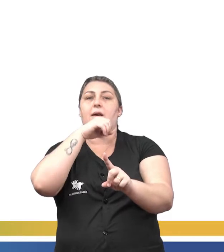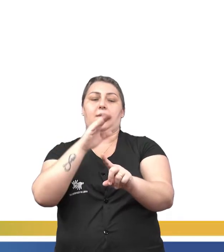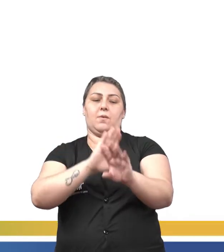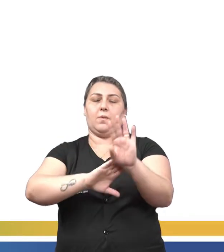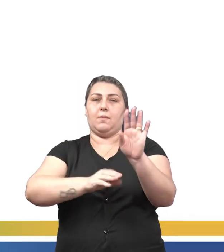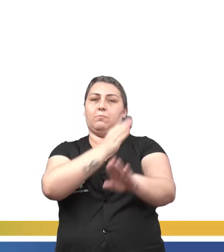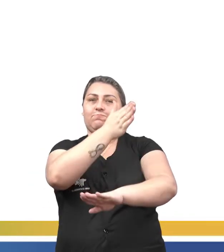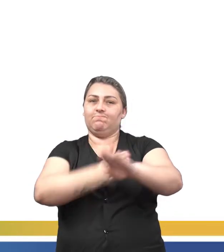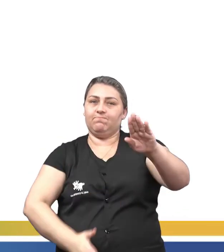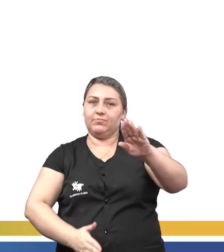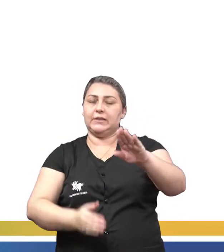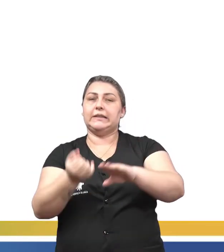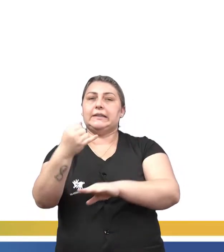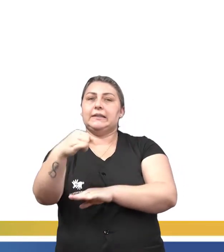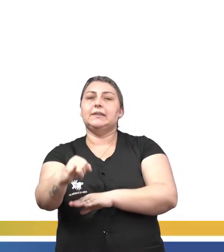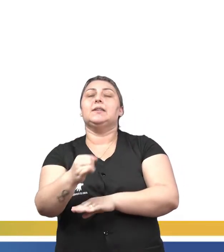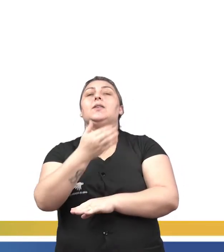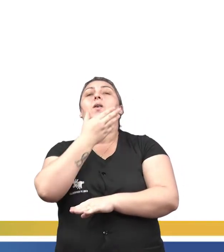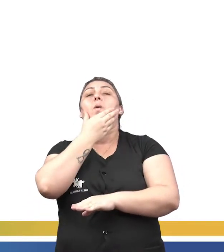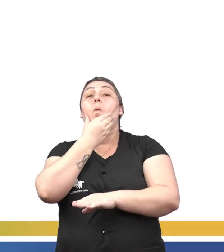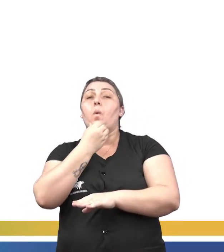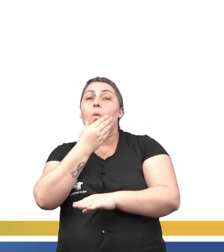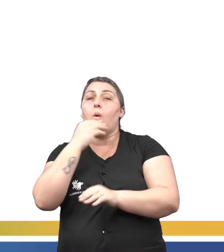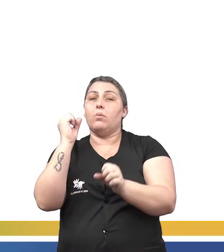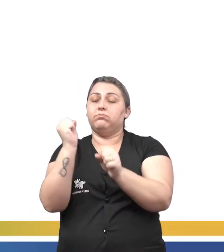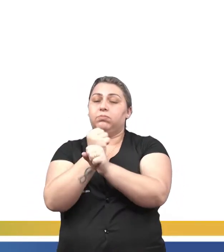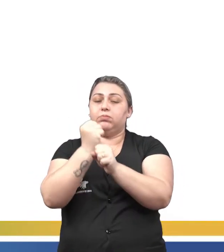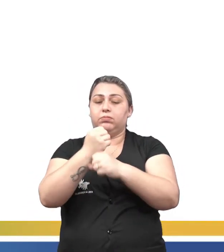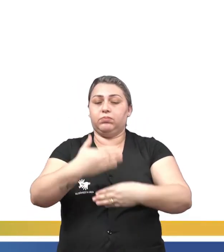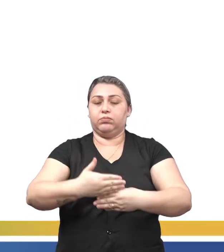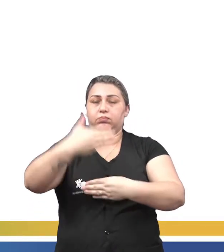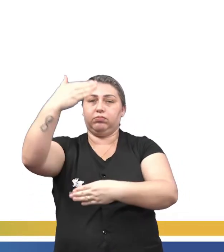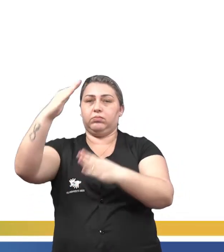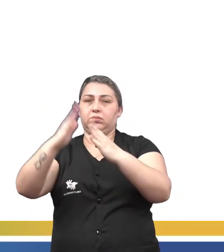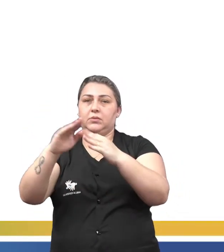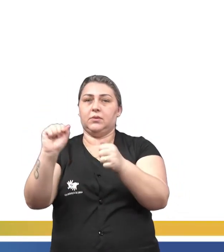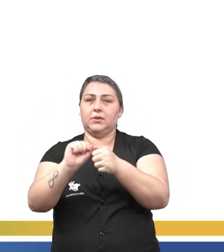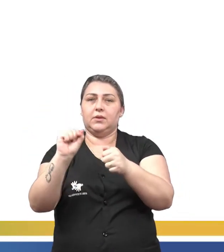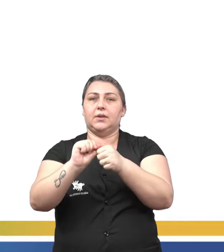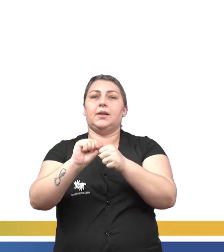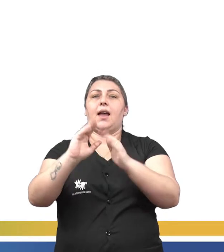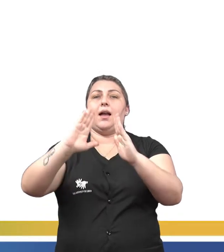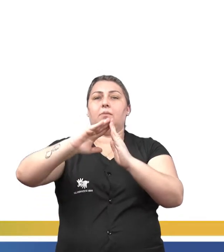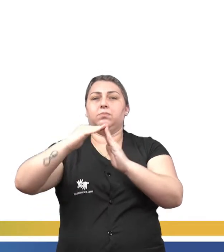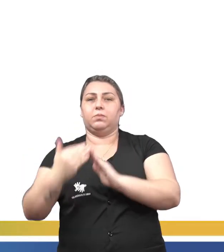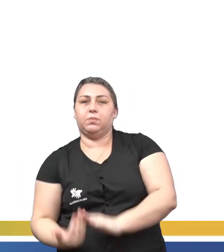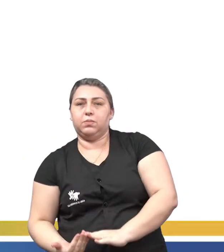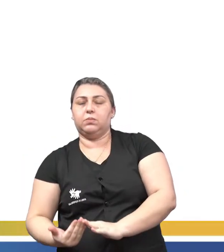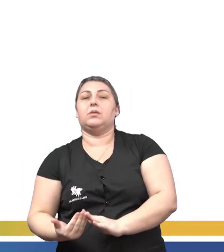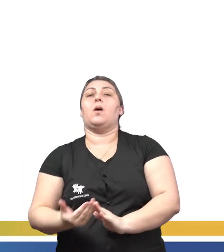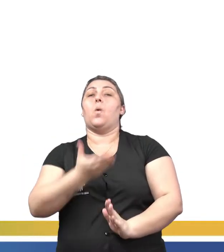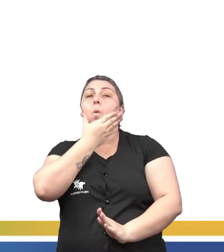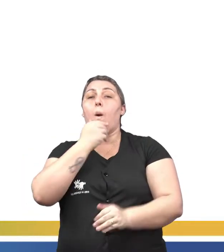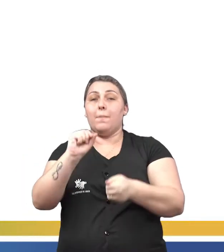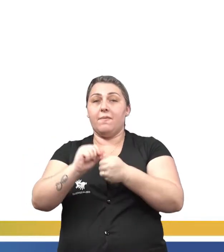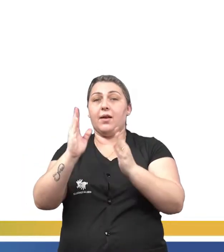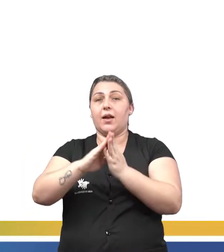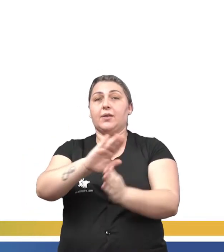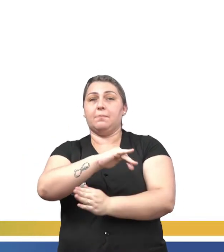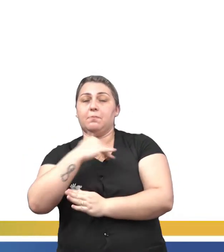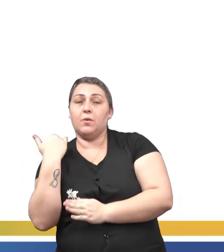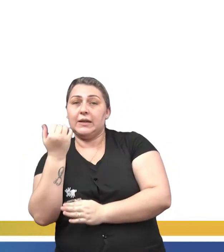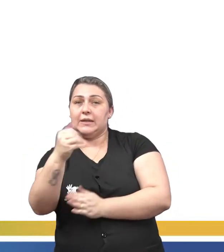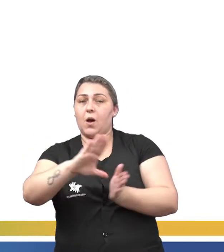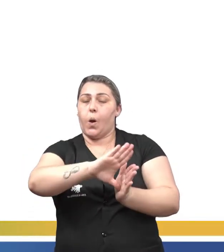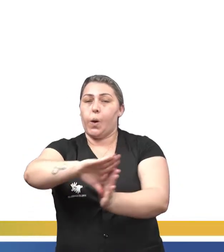cortada. Se um construtor edificar uma casa, né, para um homem livre, essa casa desmoronar, esse construtor será morto. Se alguém